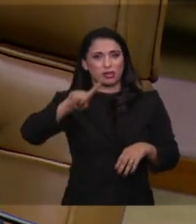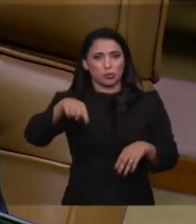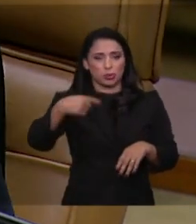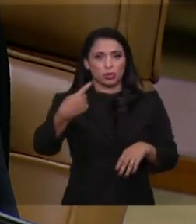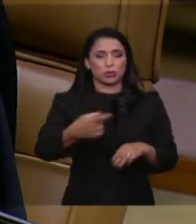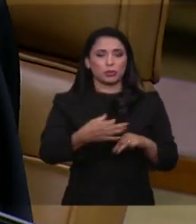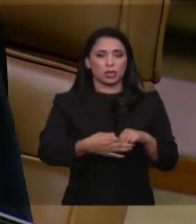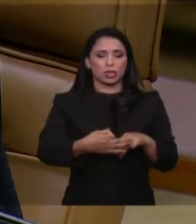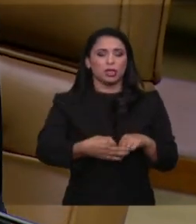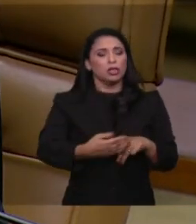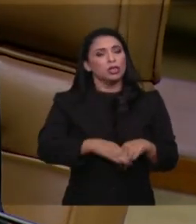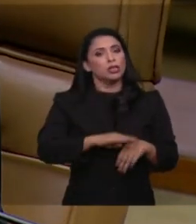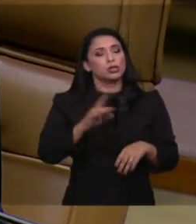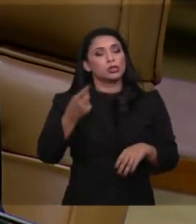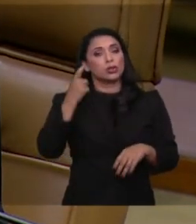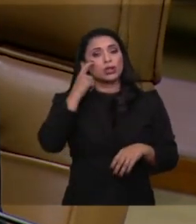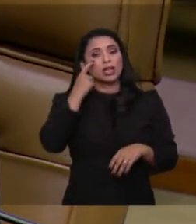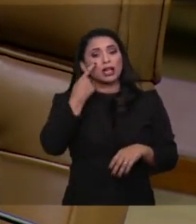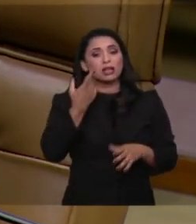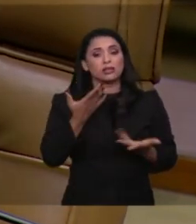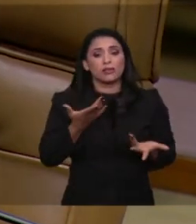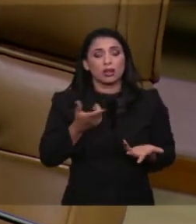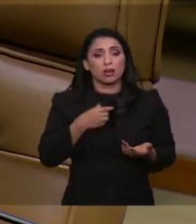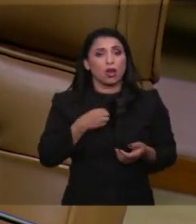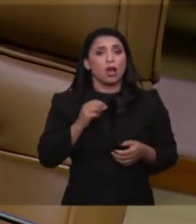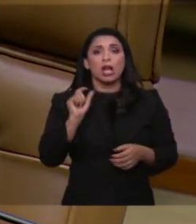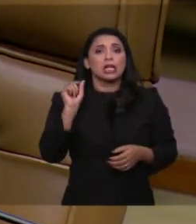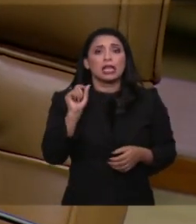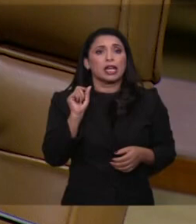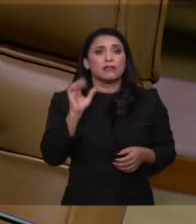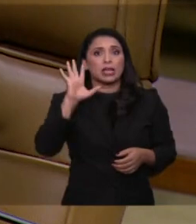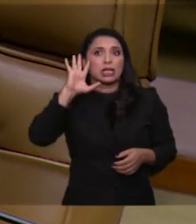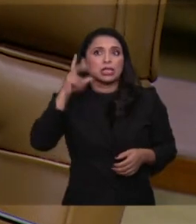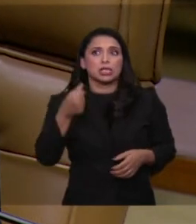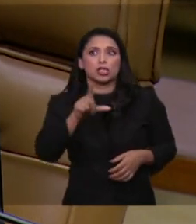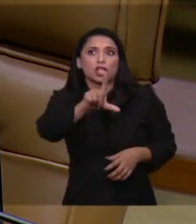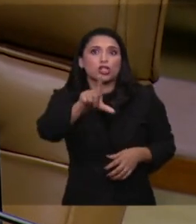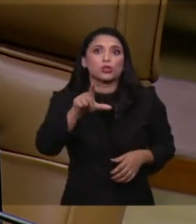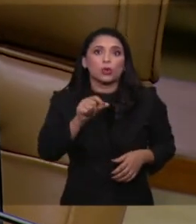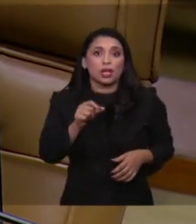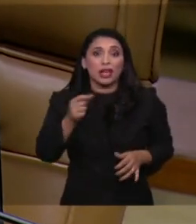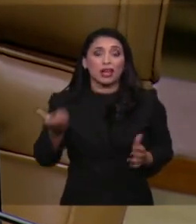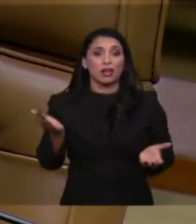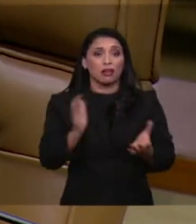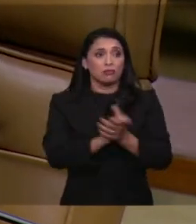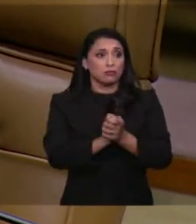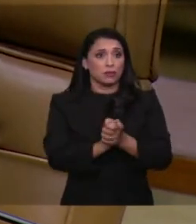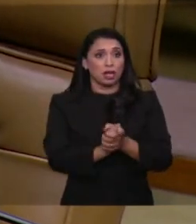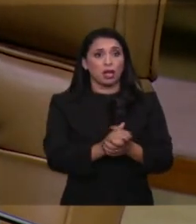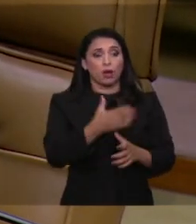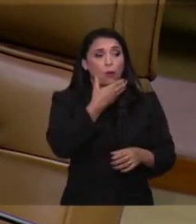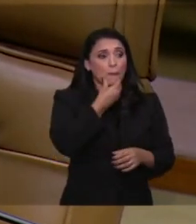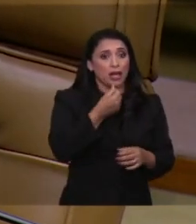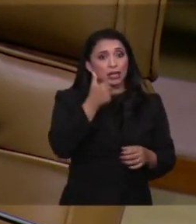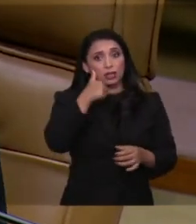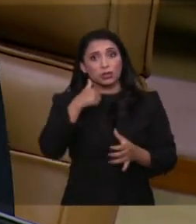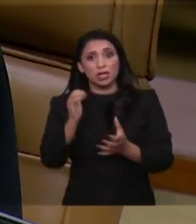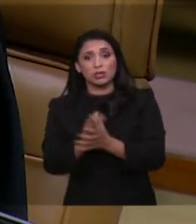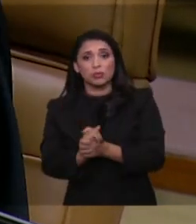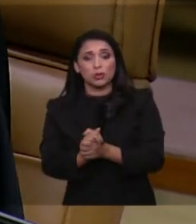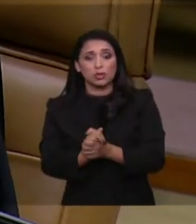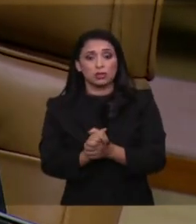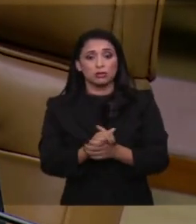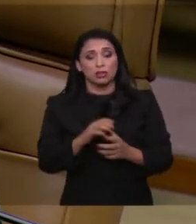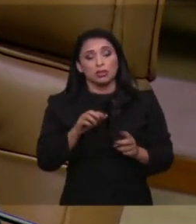Marques, a opção deve ser dos cônjuges. Não prejudica. São duas espécies